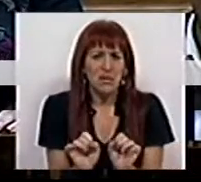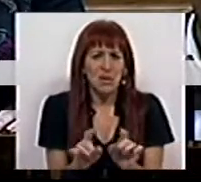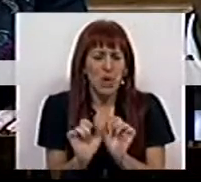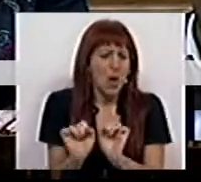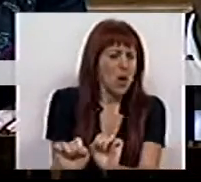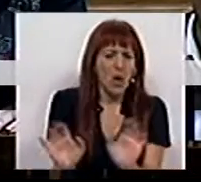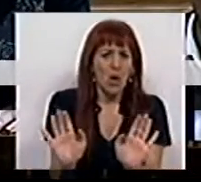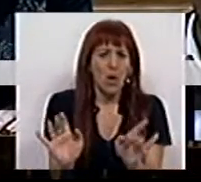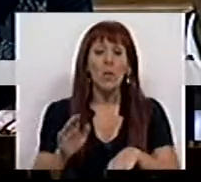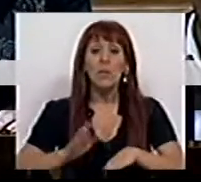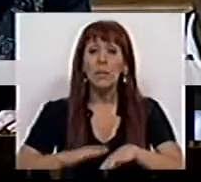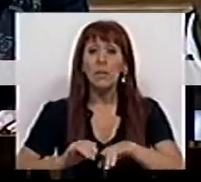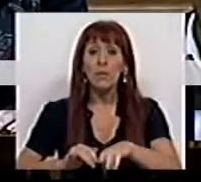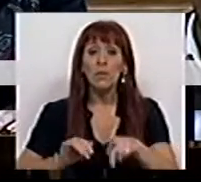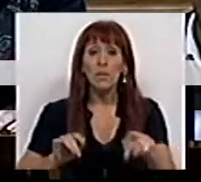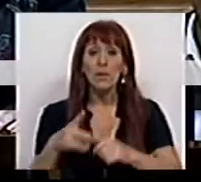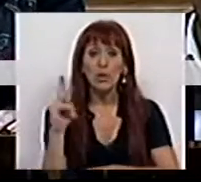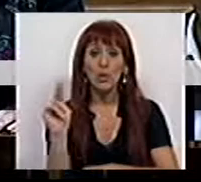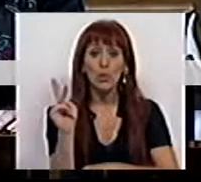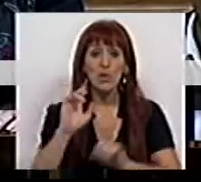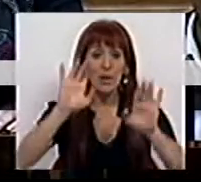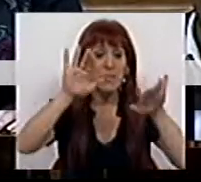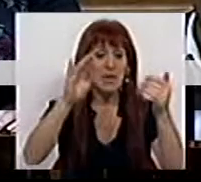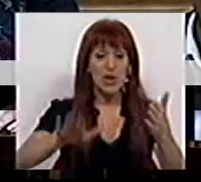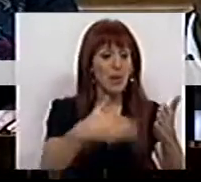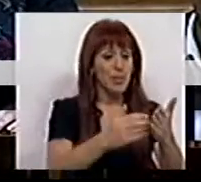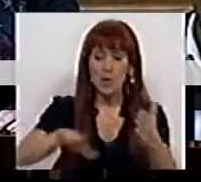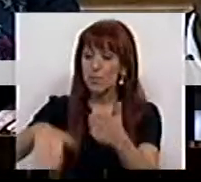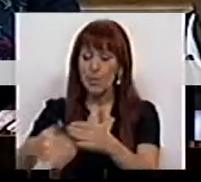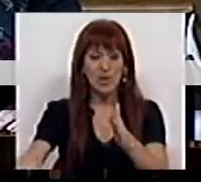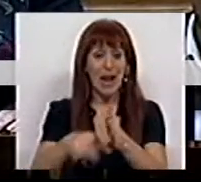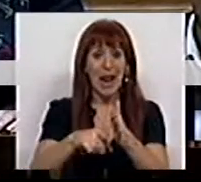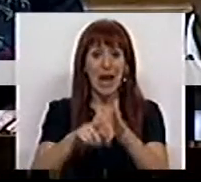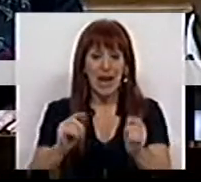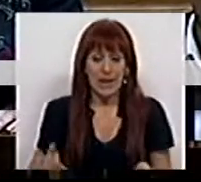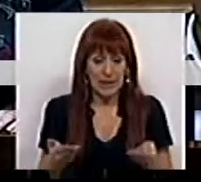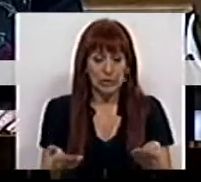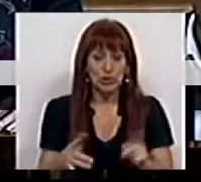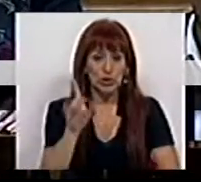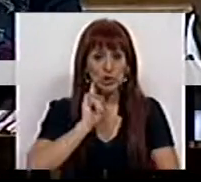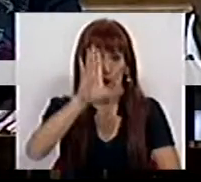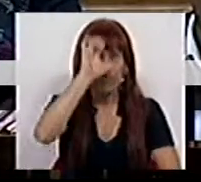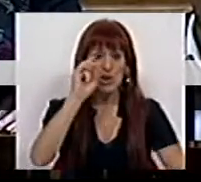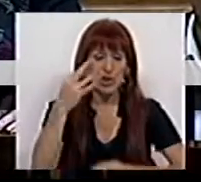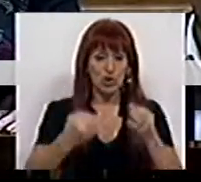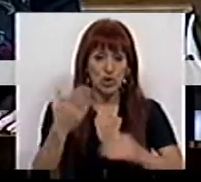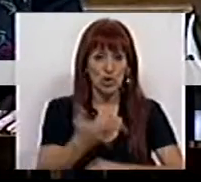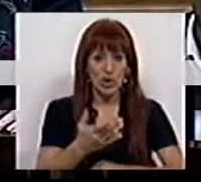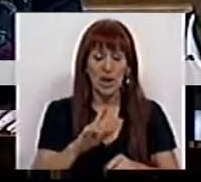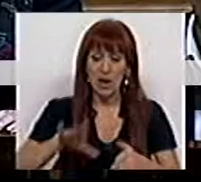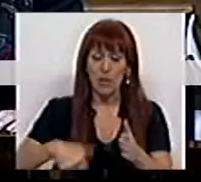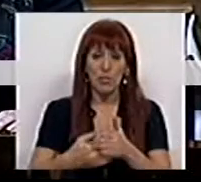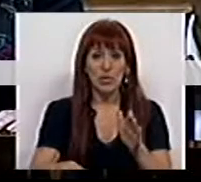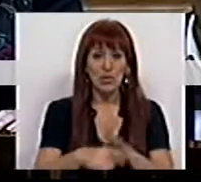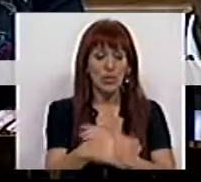a opor em relação às duas primeiras propostas de lei aqui apresentadas pela Sra. Ministra da Justiça, a proposta de